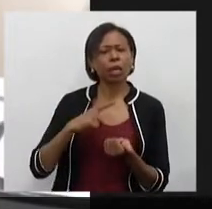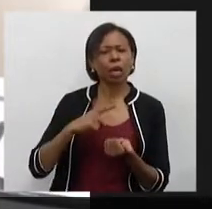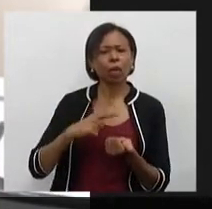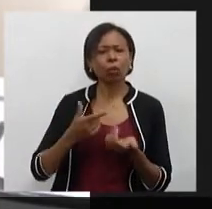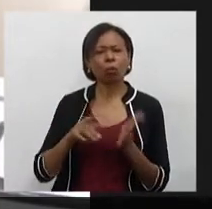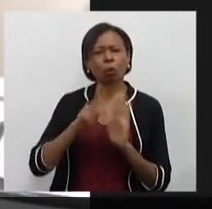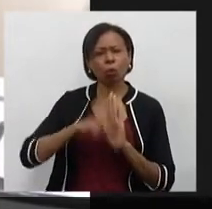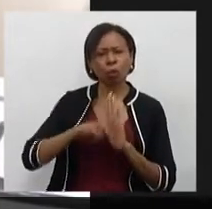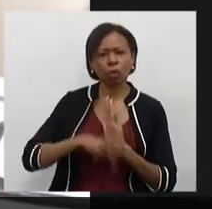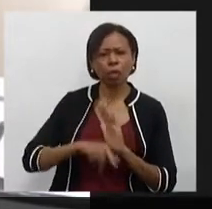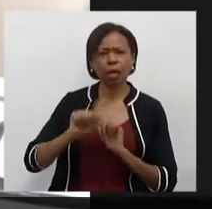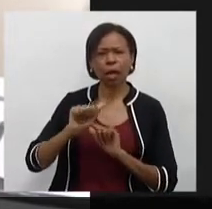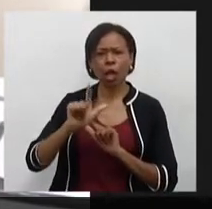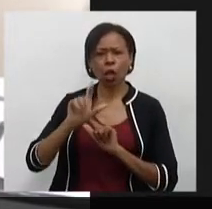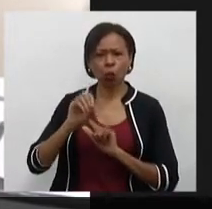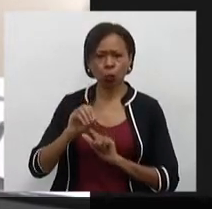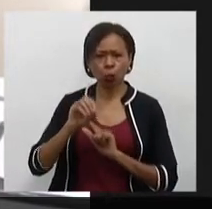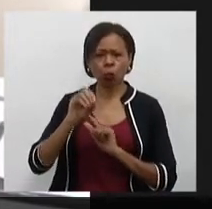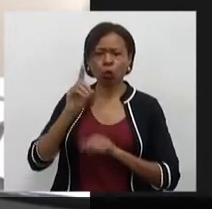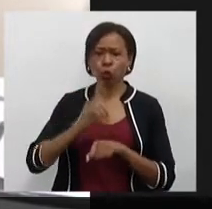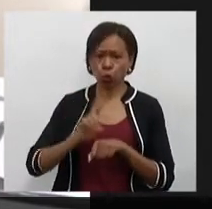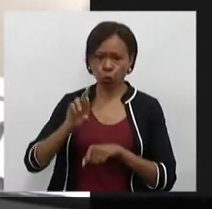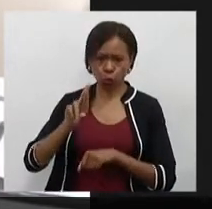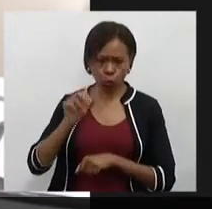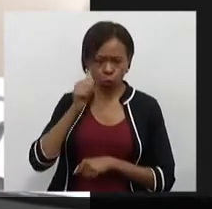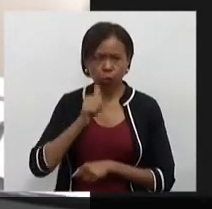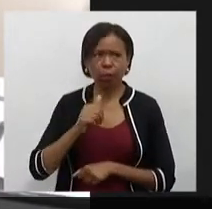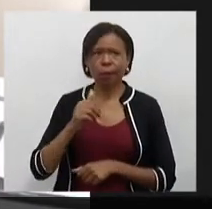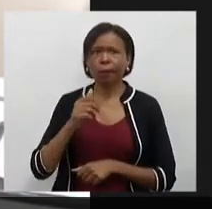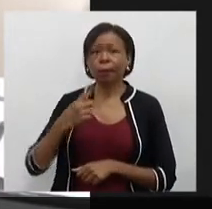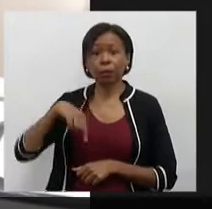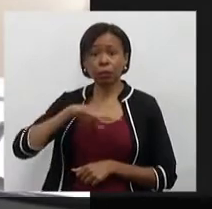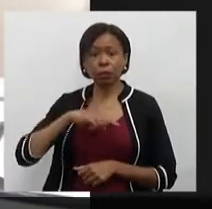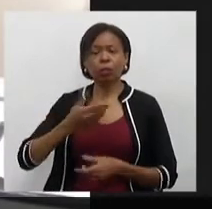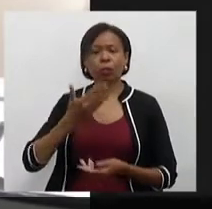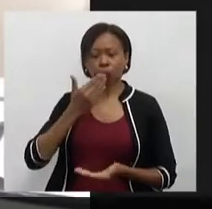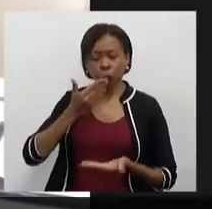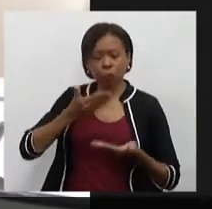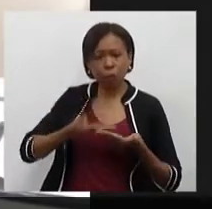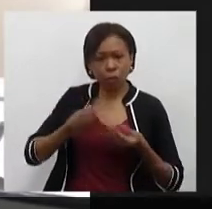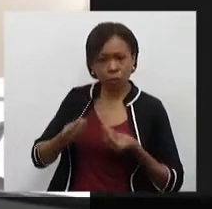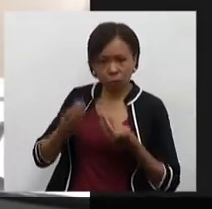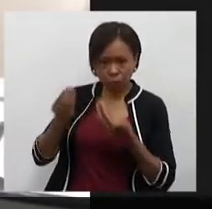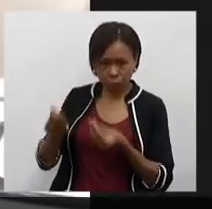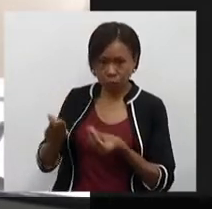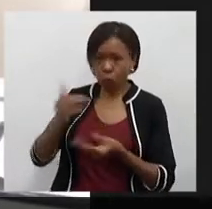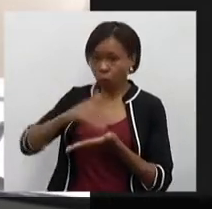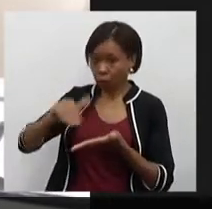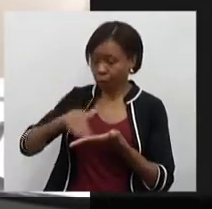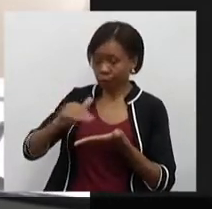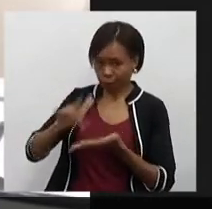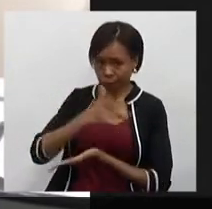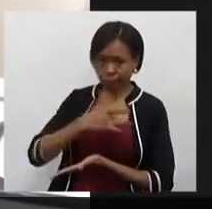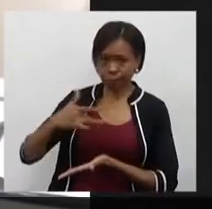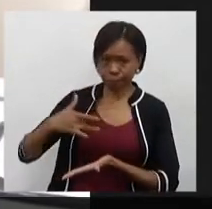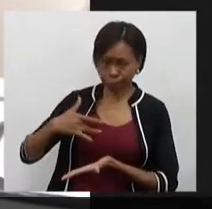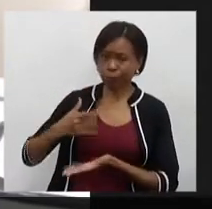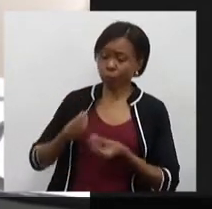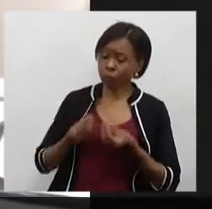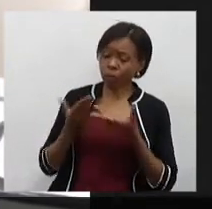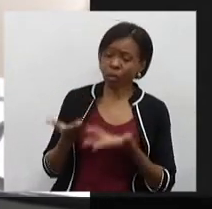lá entregando um requerimento ao secretário de Saúde, né, pedindo, né, fazendo essa intervenção